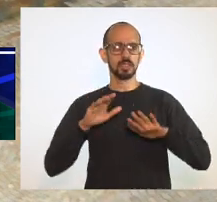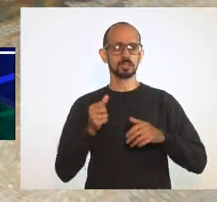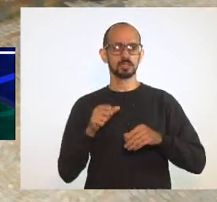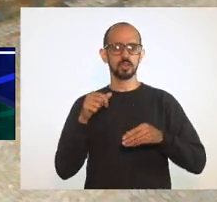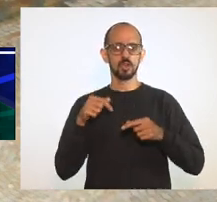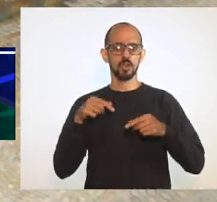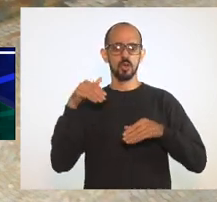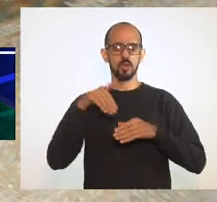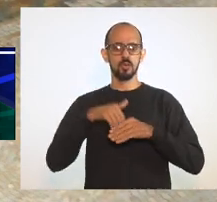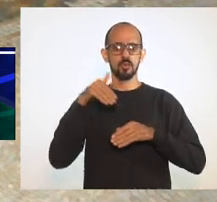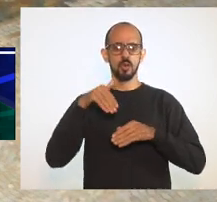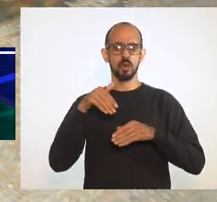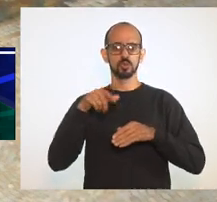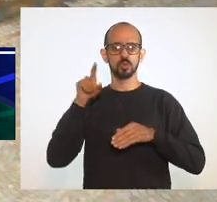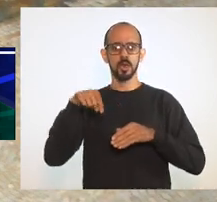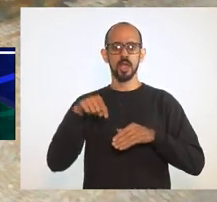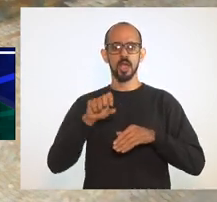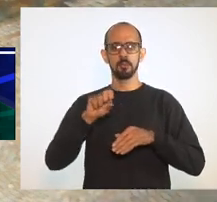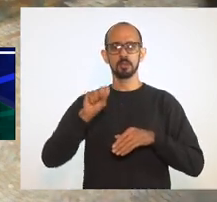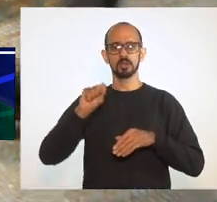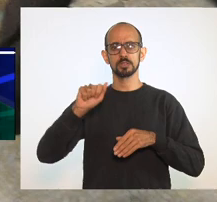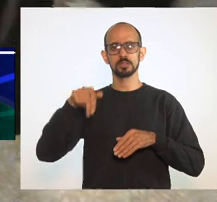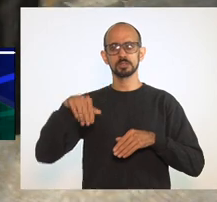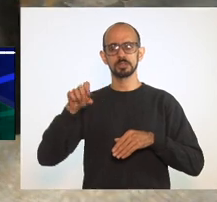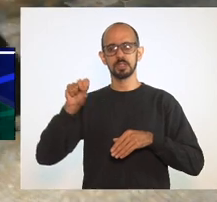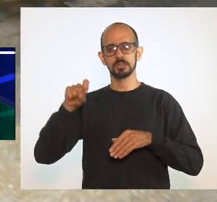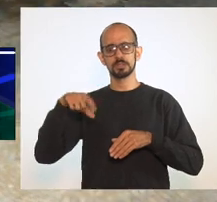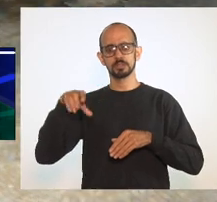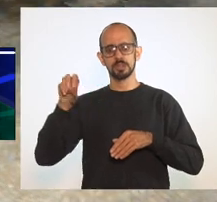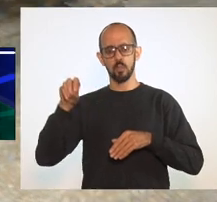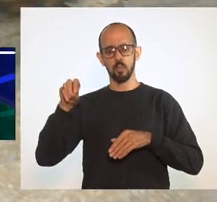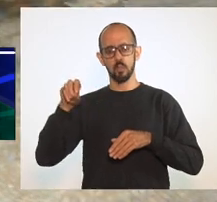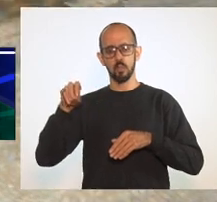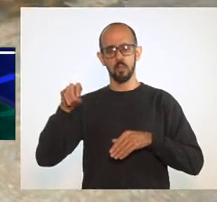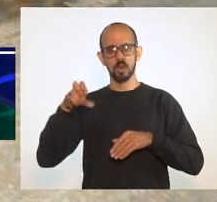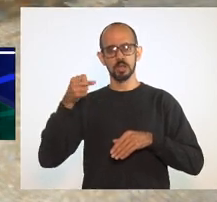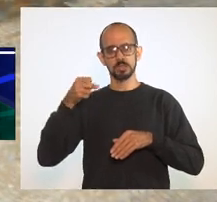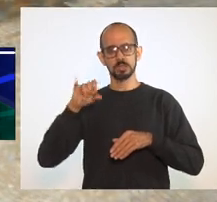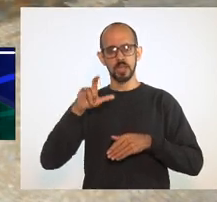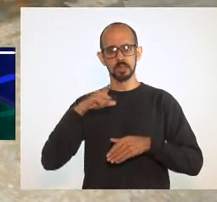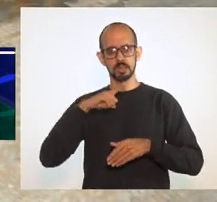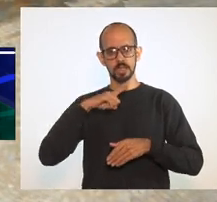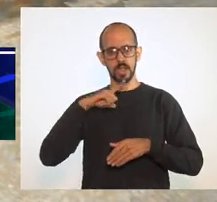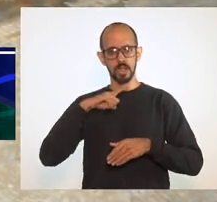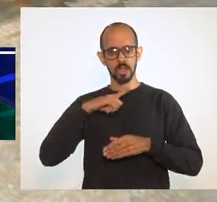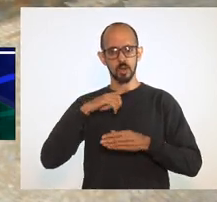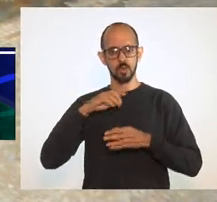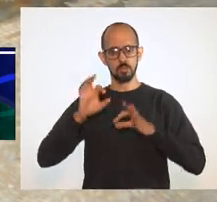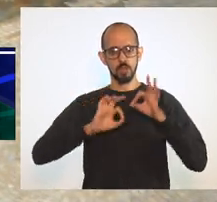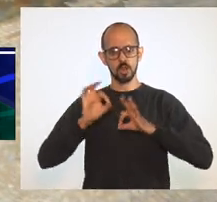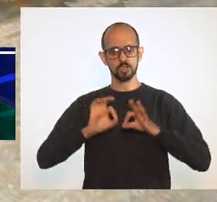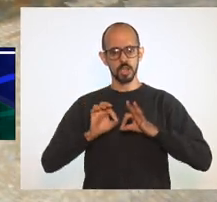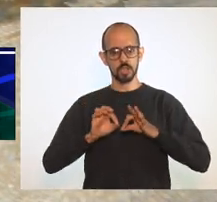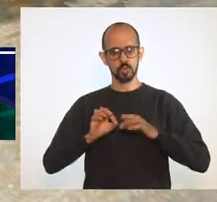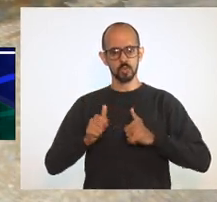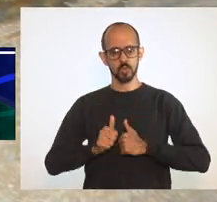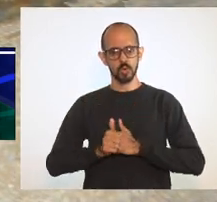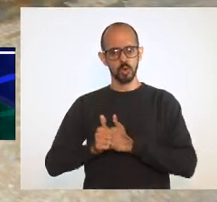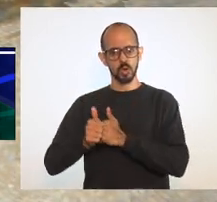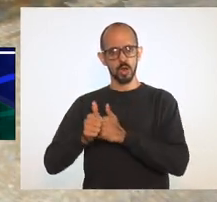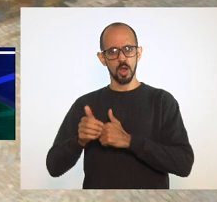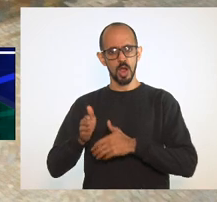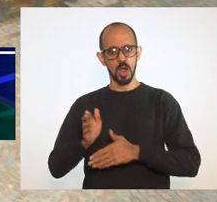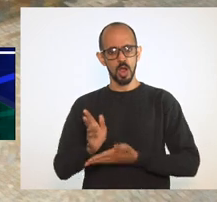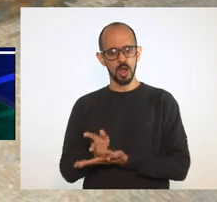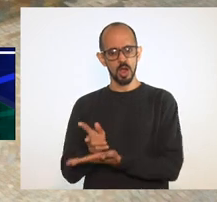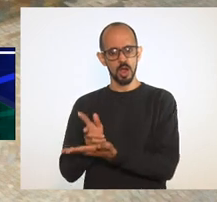pela anexação, porque já há um projeto andando. O que eu poderia pedir aos autores, se pudessem, ou então retiramos de